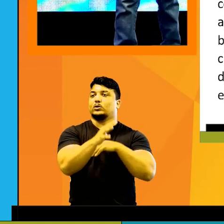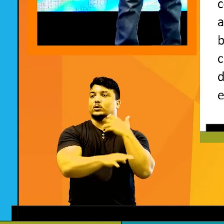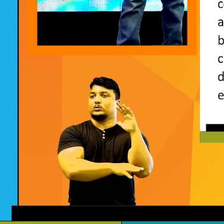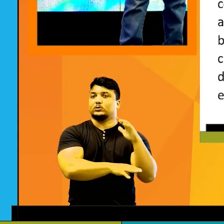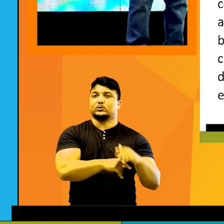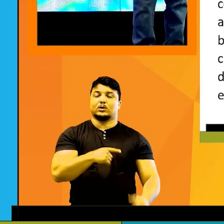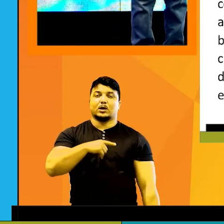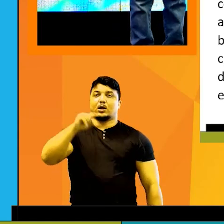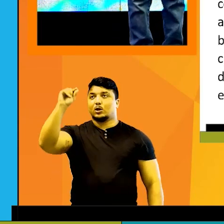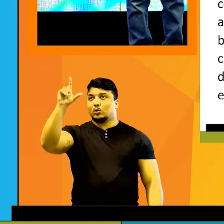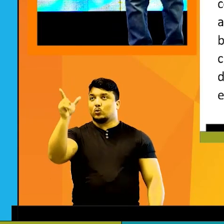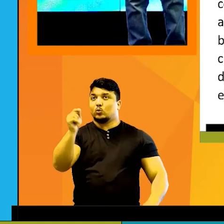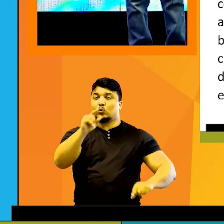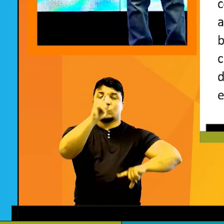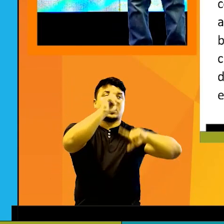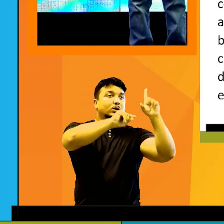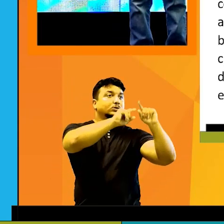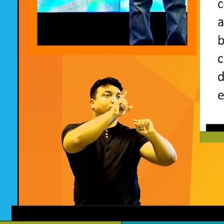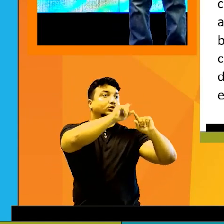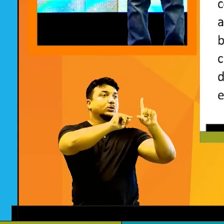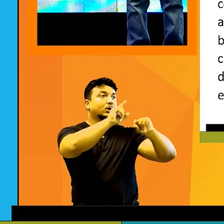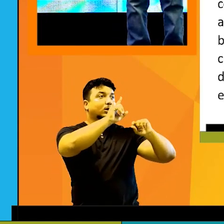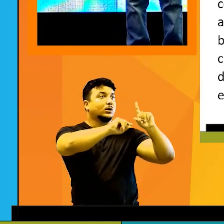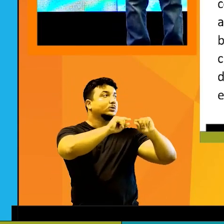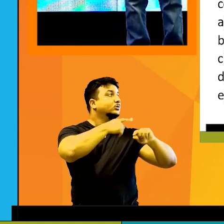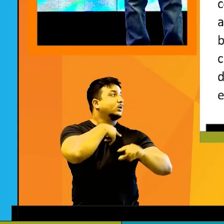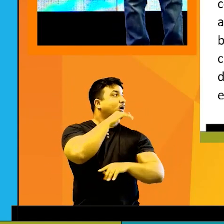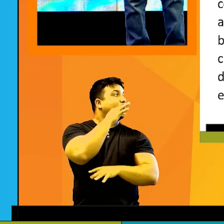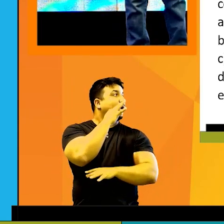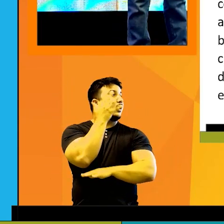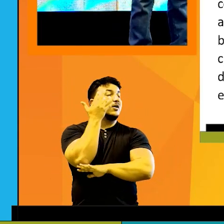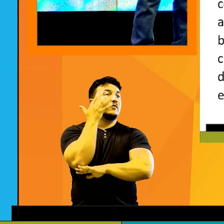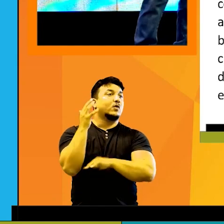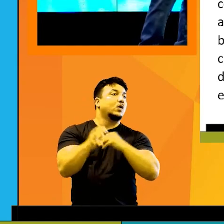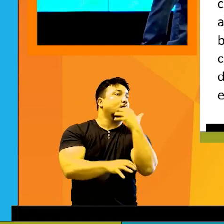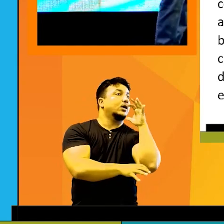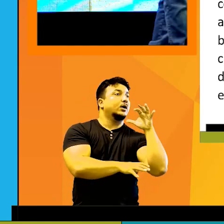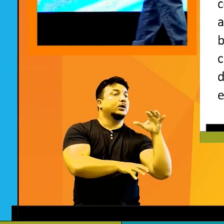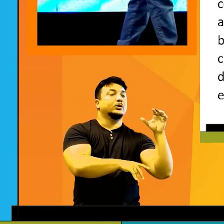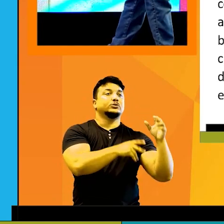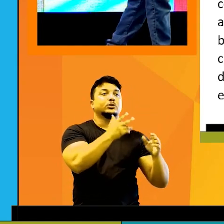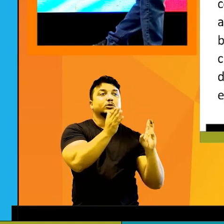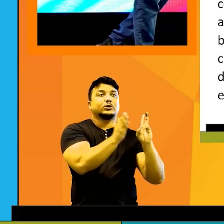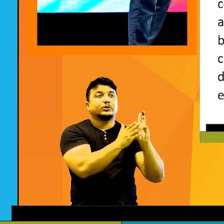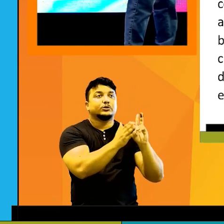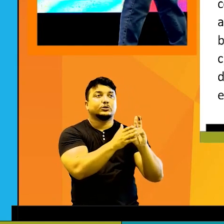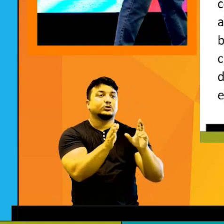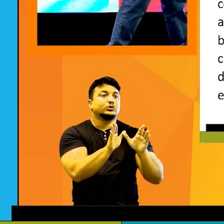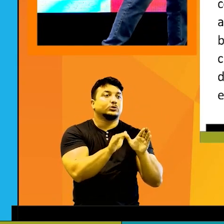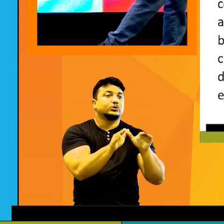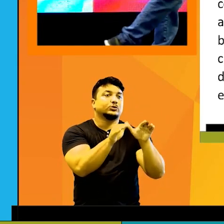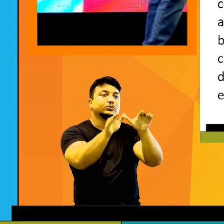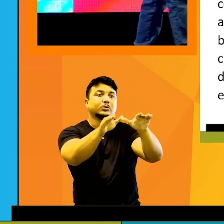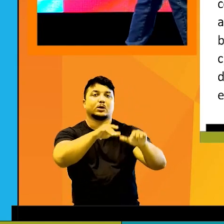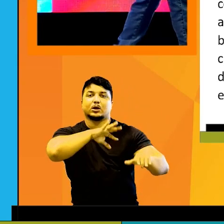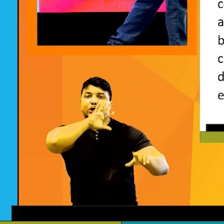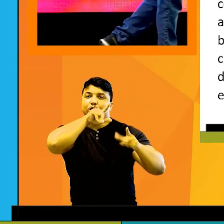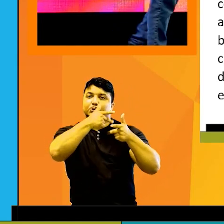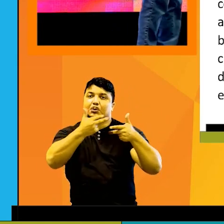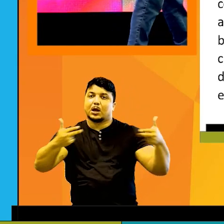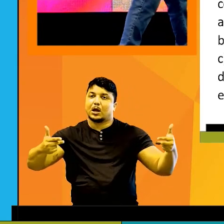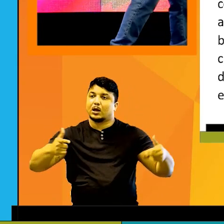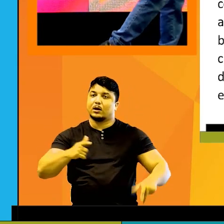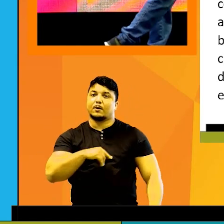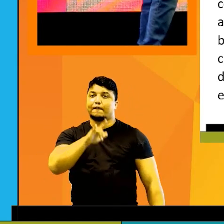A lua, as estrelas, as florestas, os índios, os pássaros, os bichos,